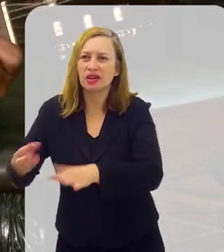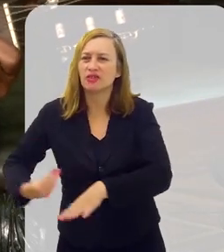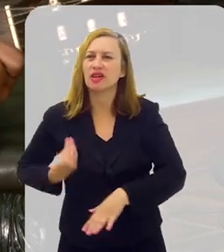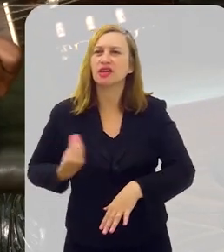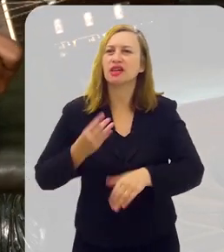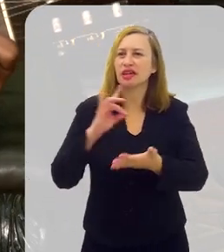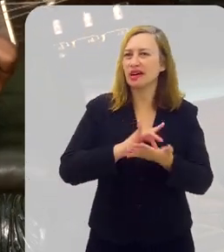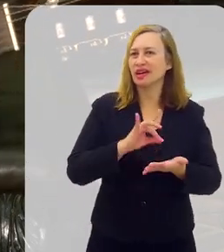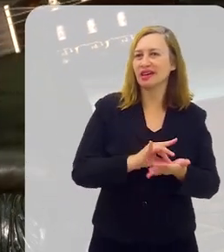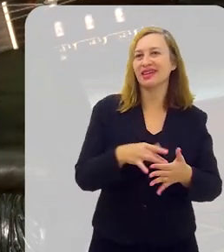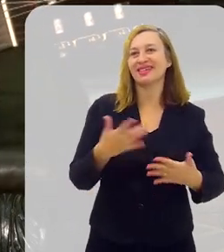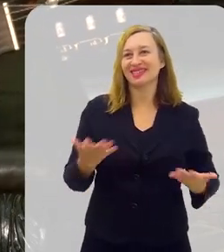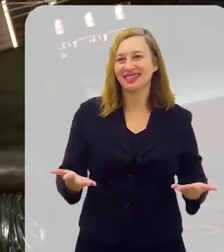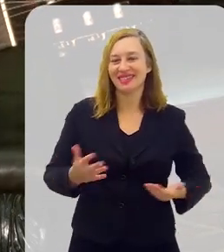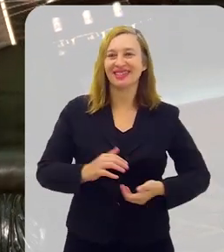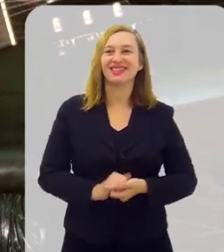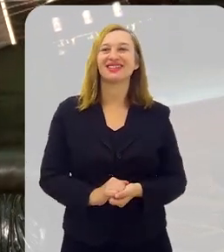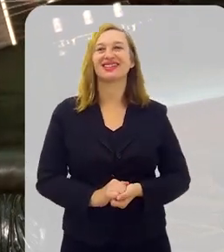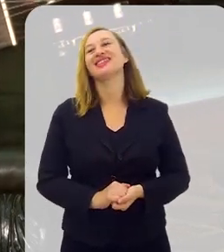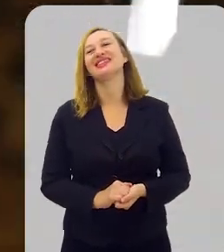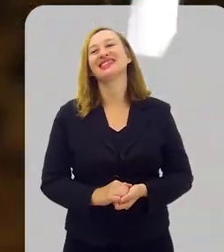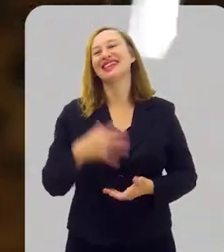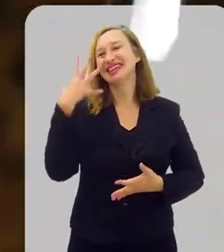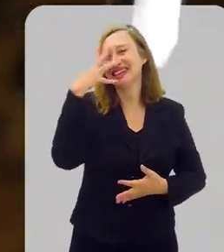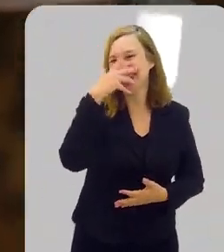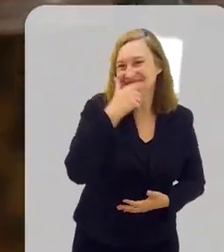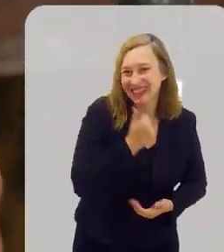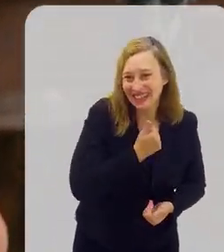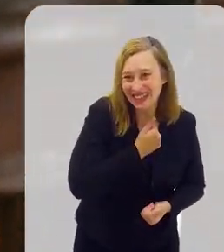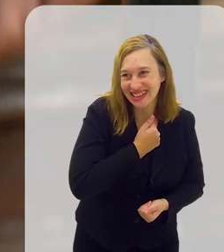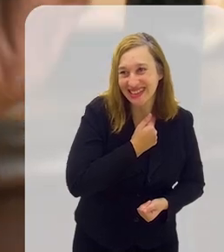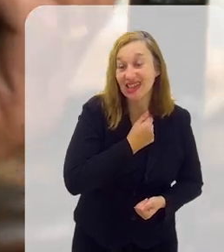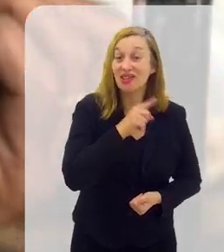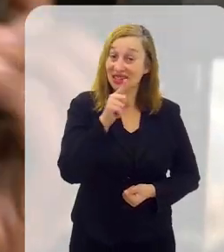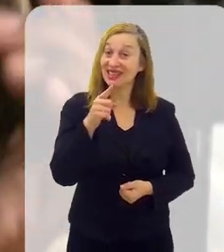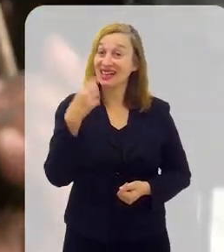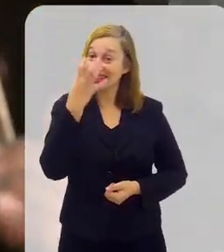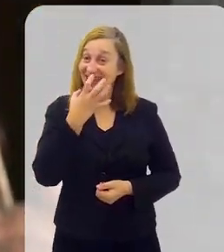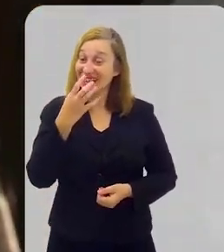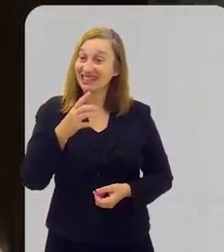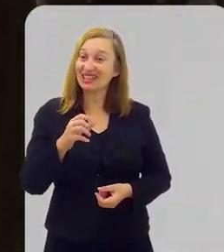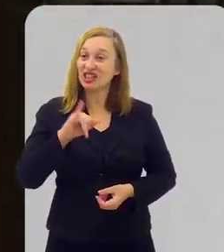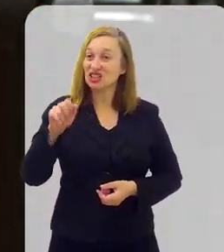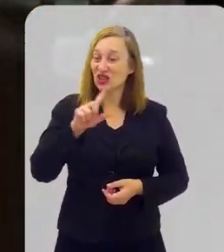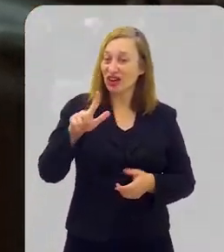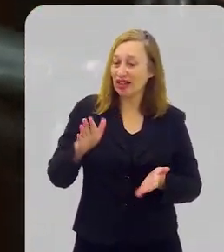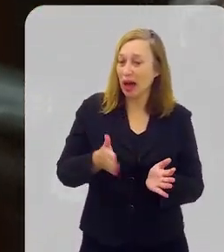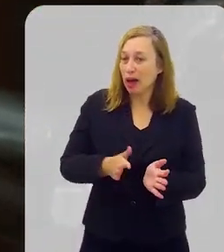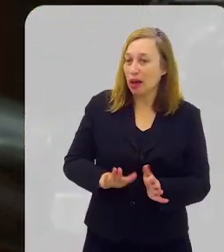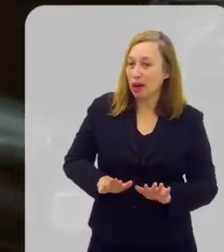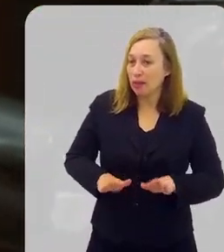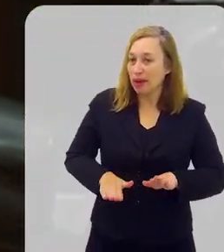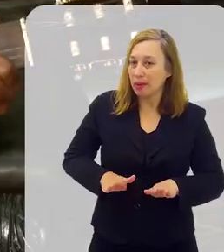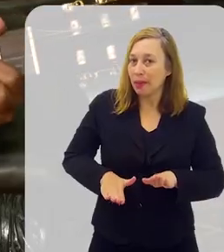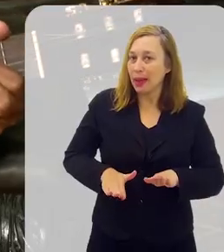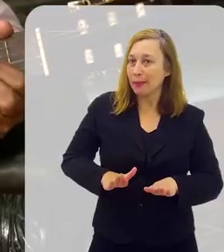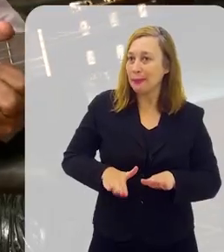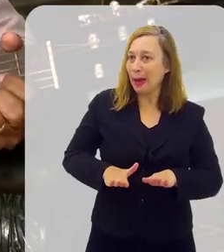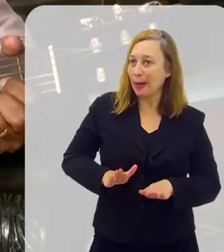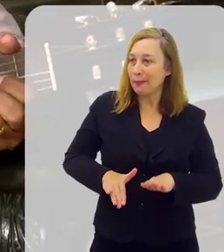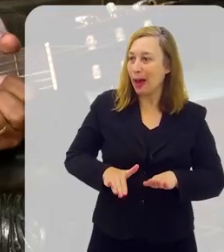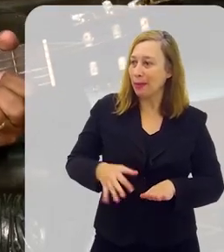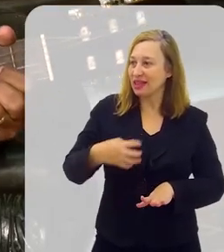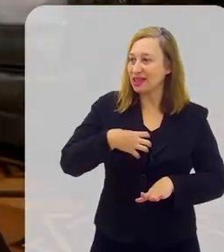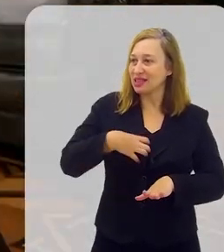com firmeza, minha vida mudou. Só ele que salva e cura feridas. Jesus é o caminho, a verdade e a vida. Meu